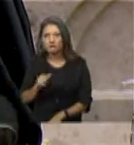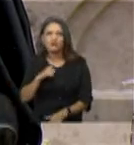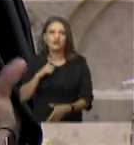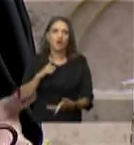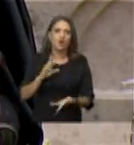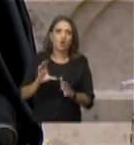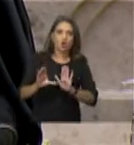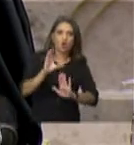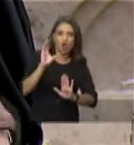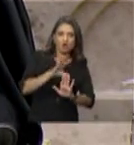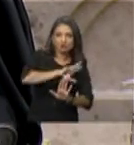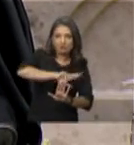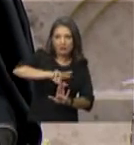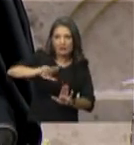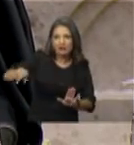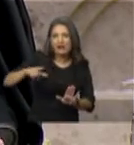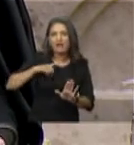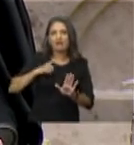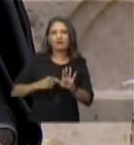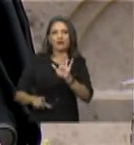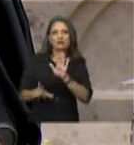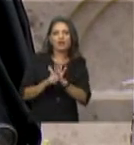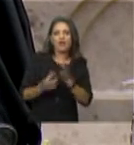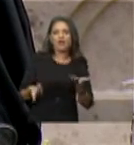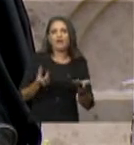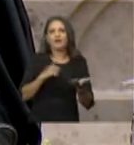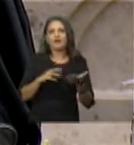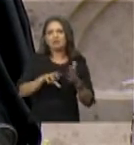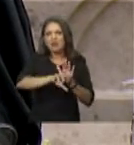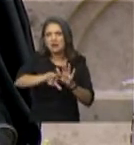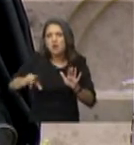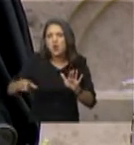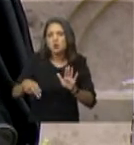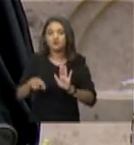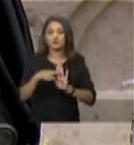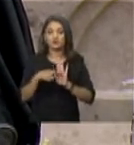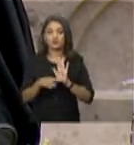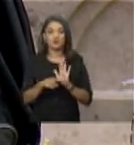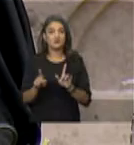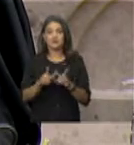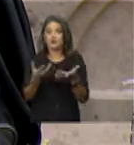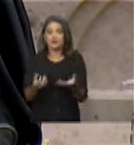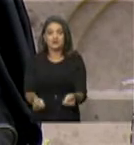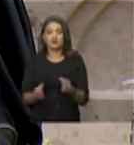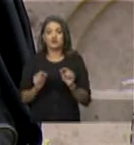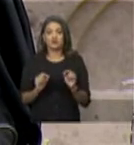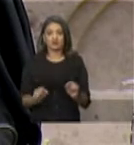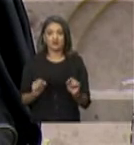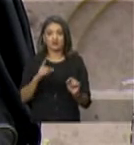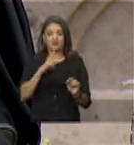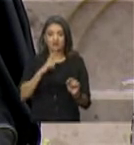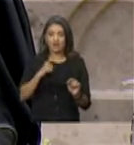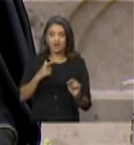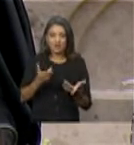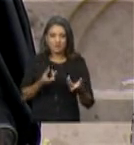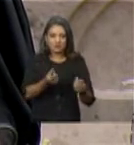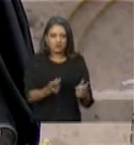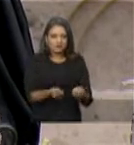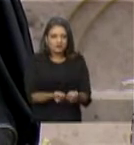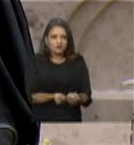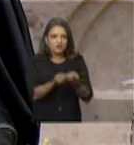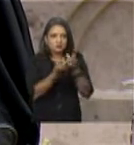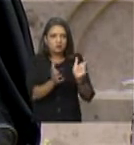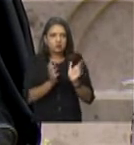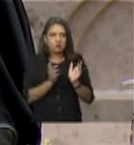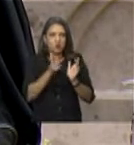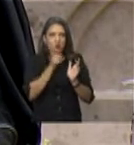tantos normas e sistemas de direito vigente que não admitem é enriquecimento Sem Causa se o